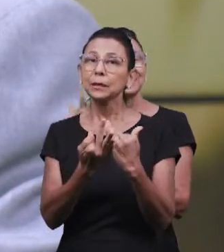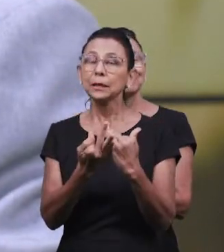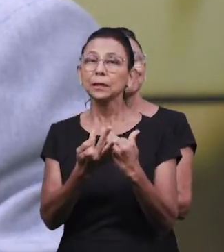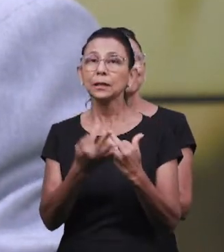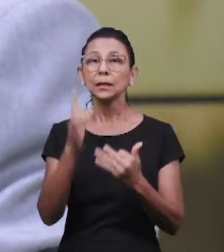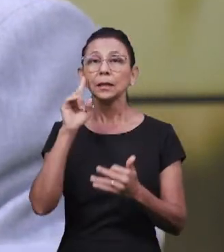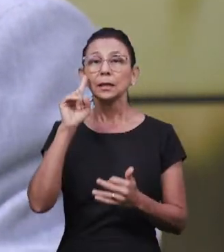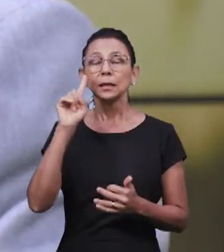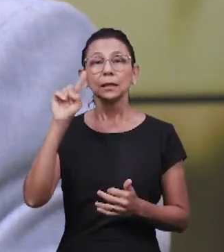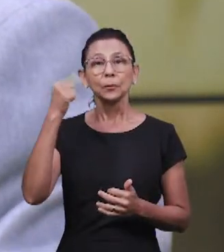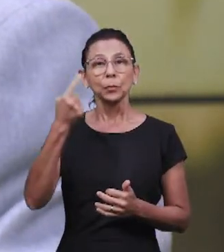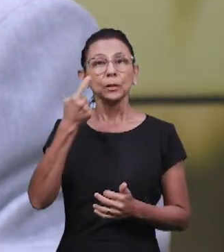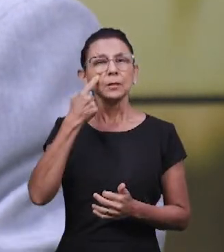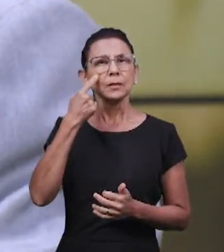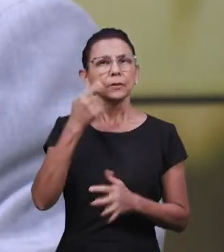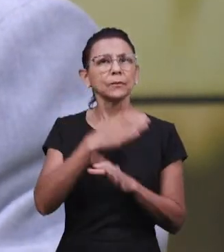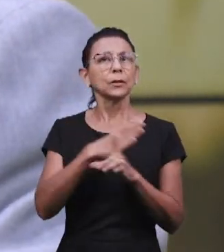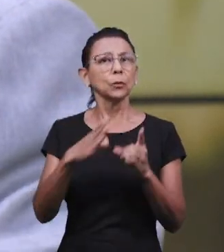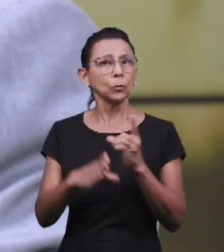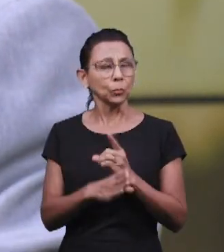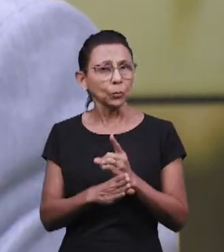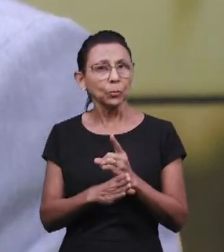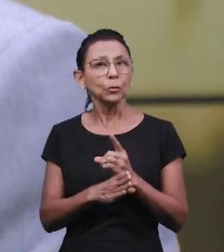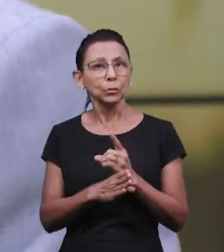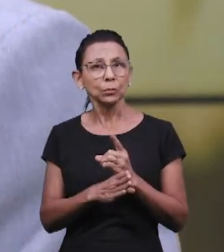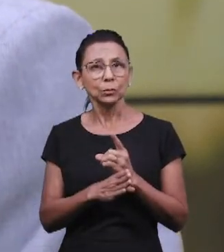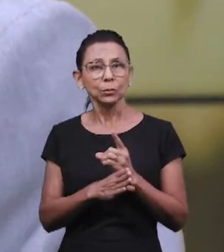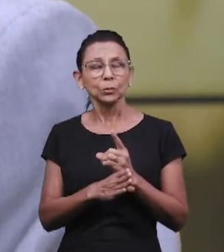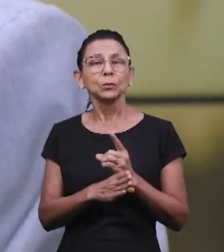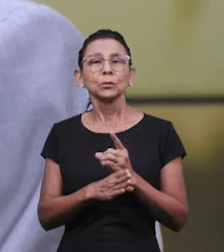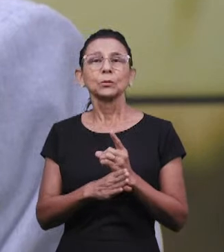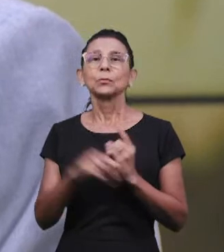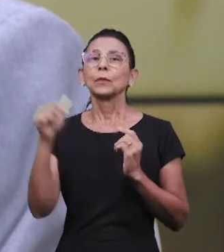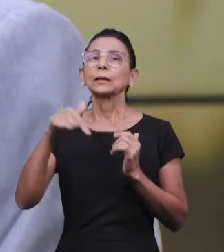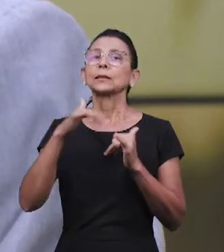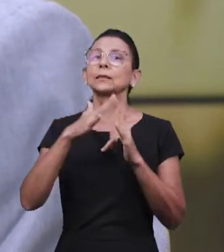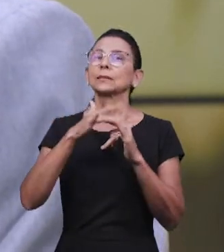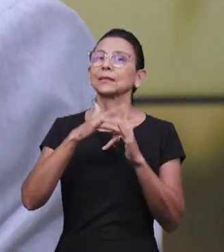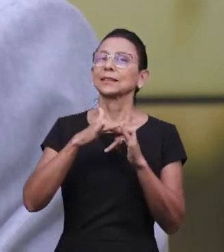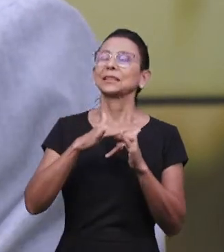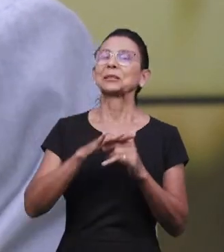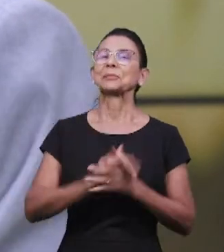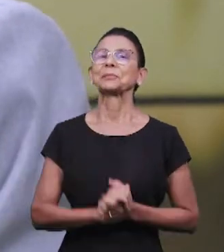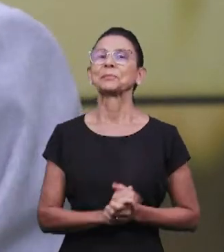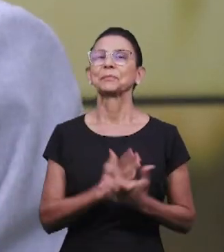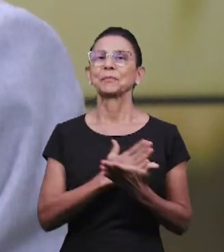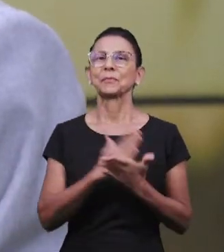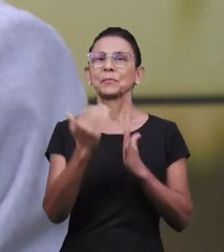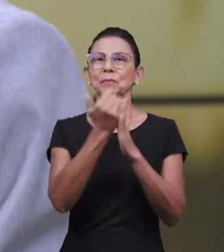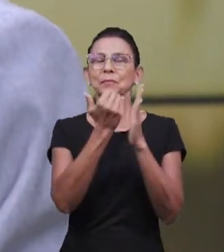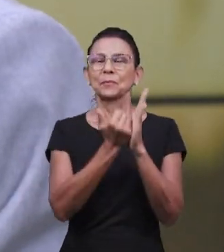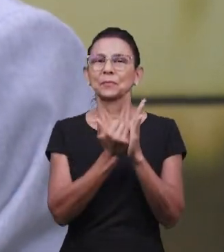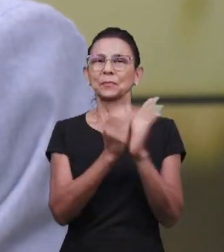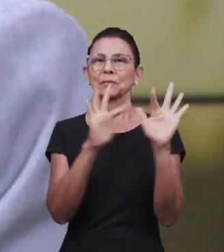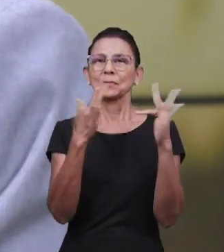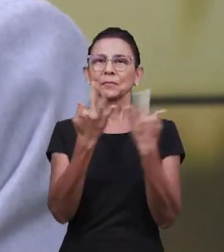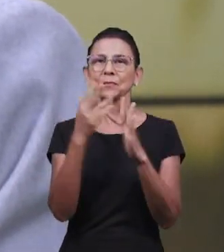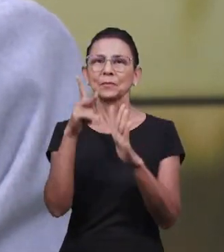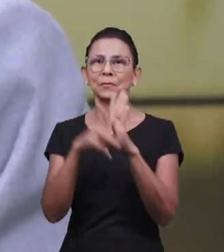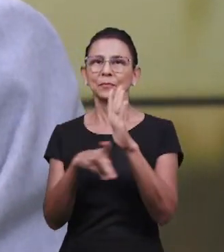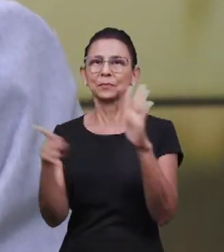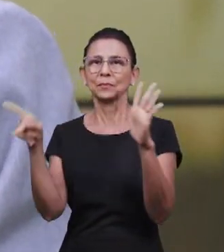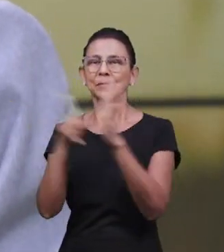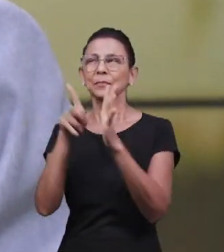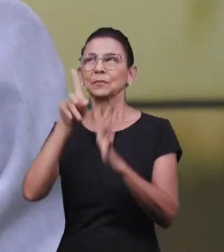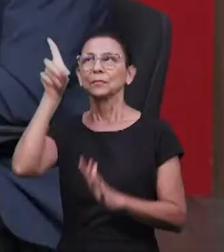pouquinho você vai assistir ao culto, né? Vai participar do culto que vai ser transmitido aqui também no nosso canal. Mas agora a gente está começando Família, um